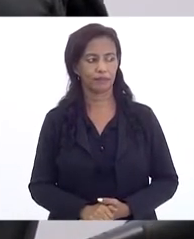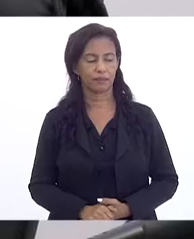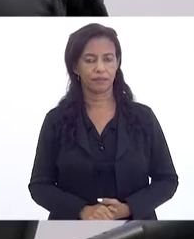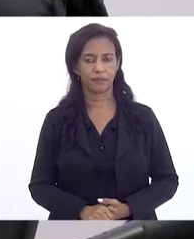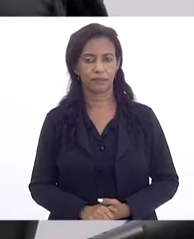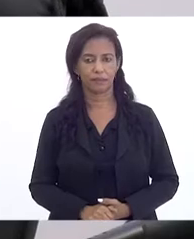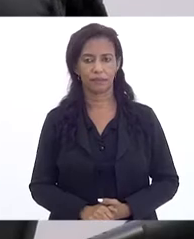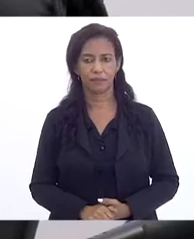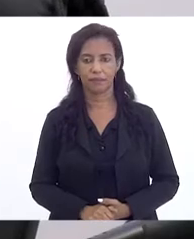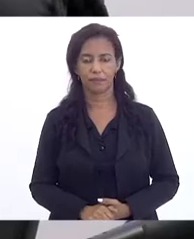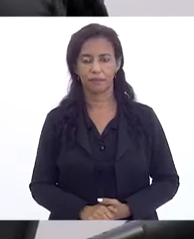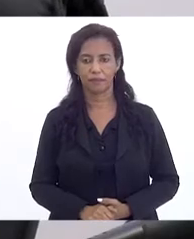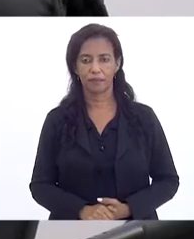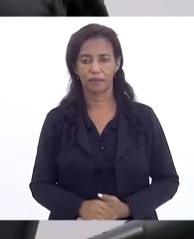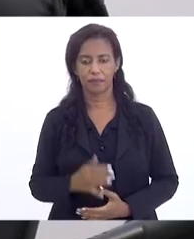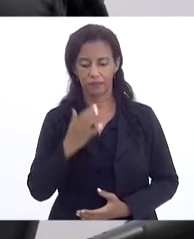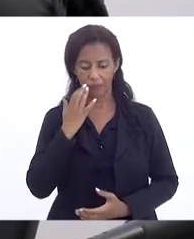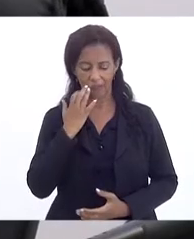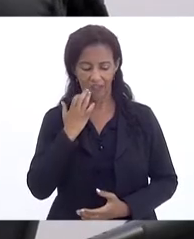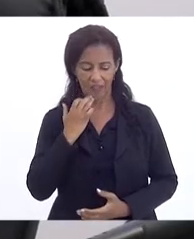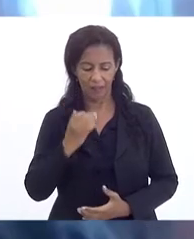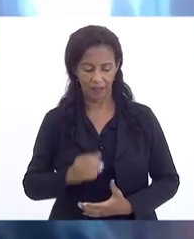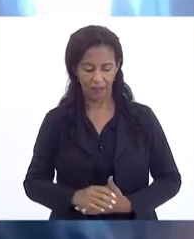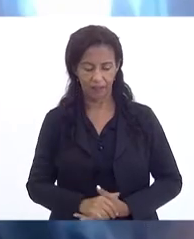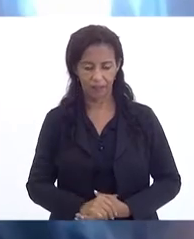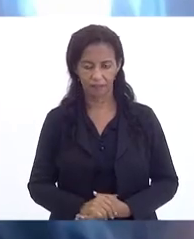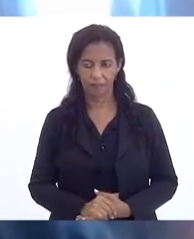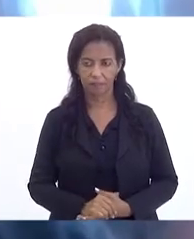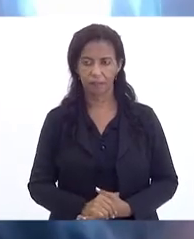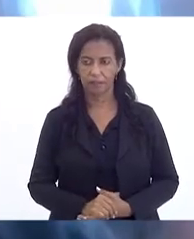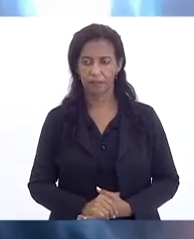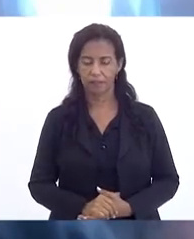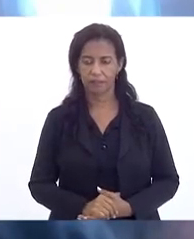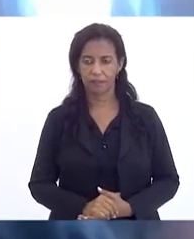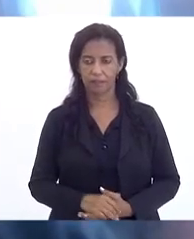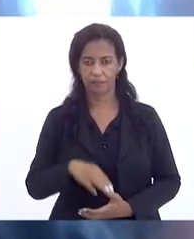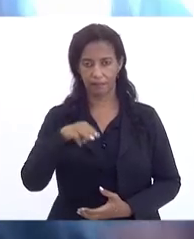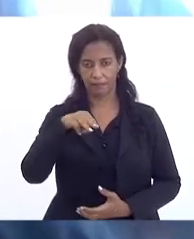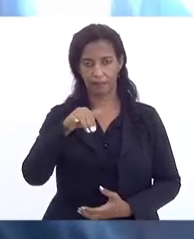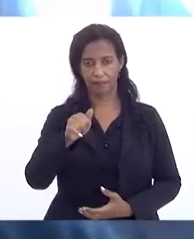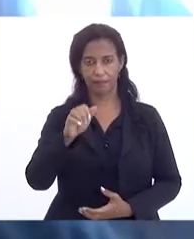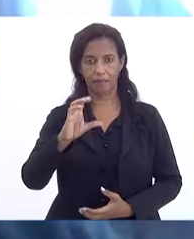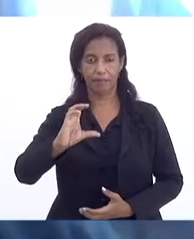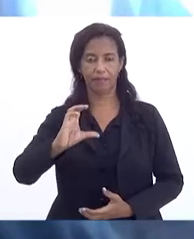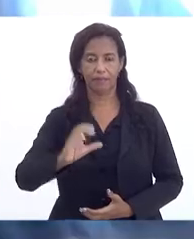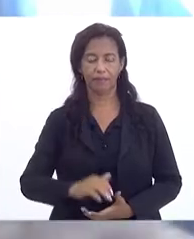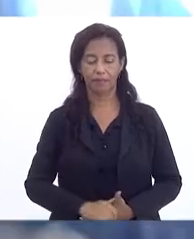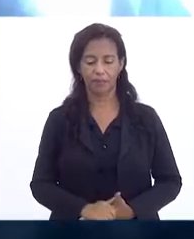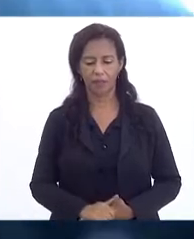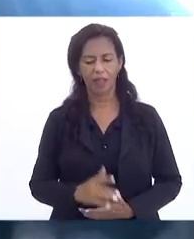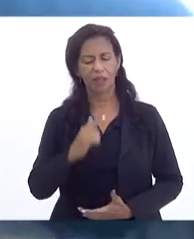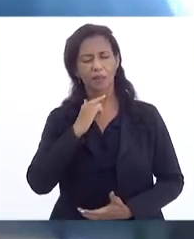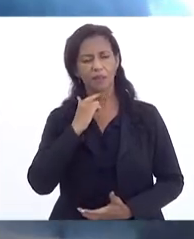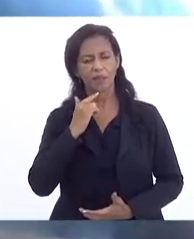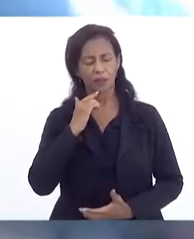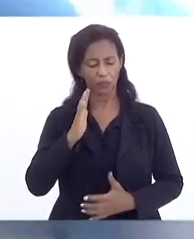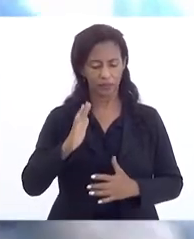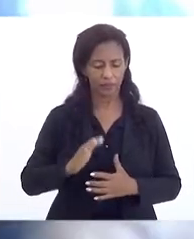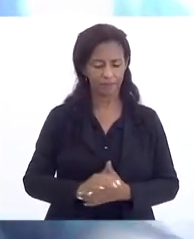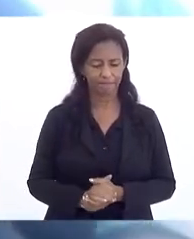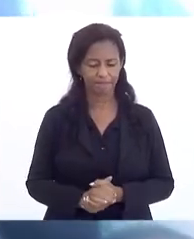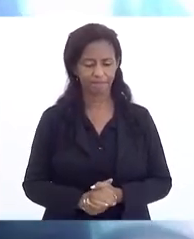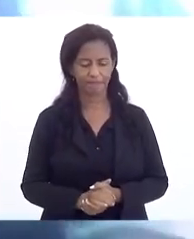O presidente, uma dúvida. Vou me esforçar para manter deputado Bink. Então, a minha dúvida é o seguinte.